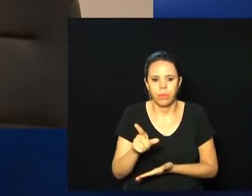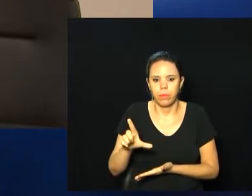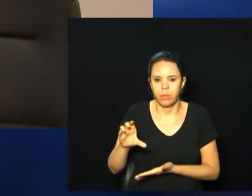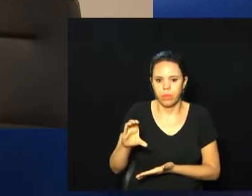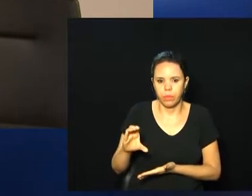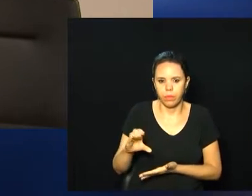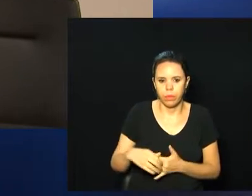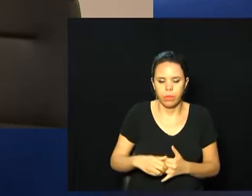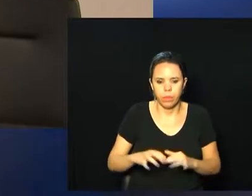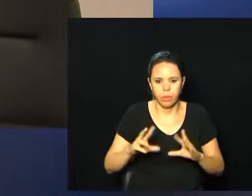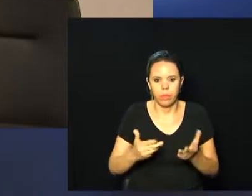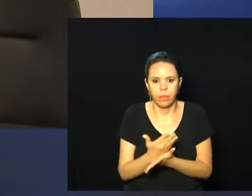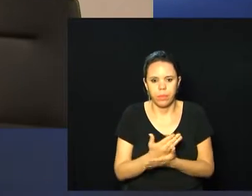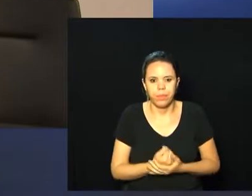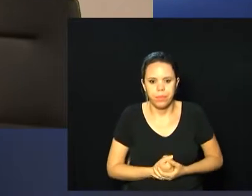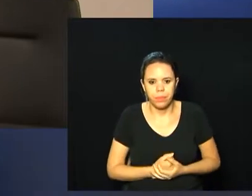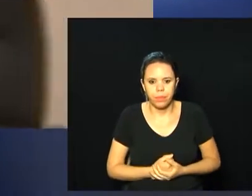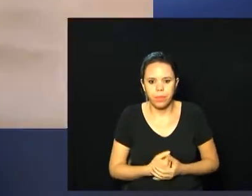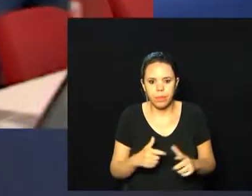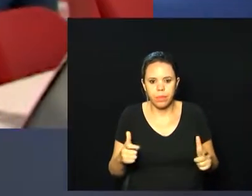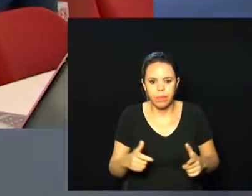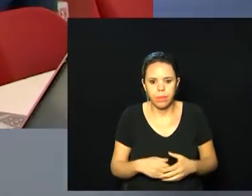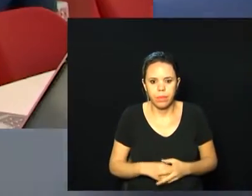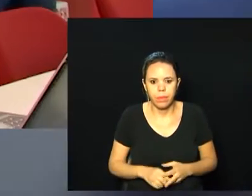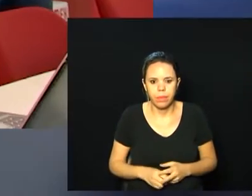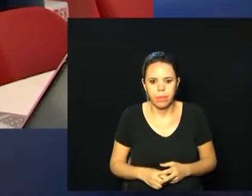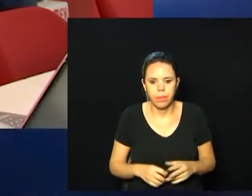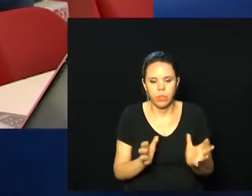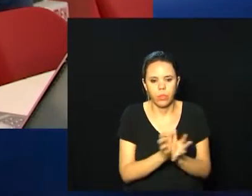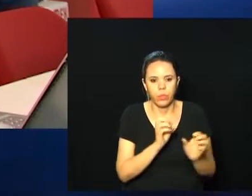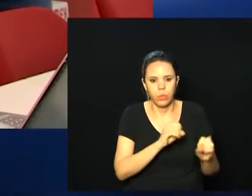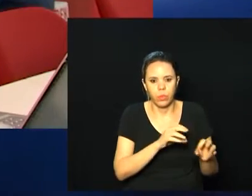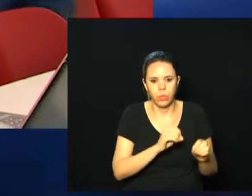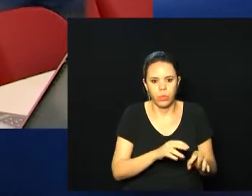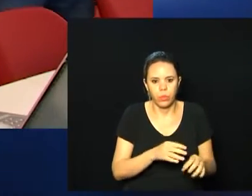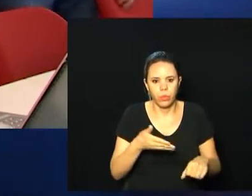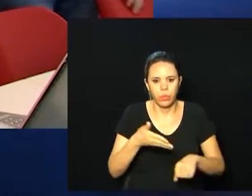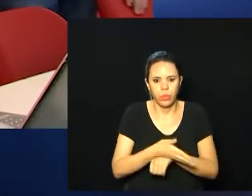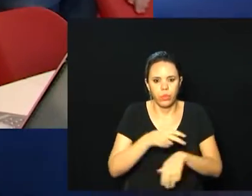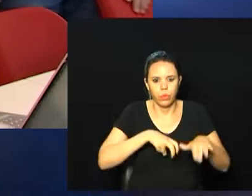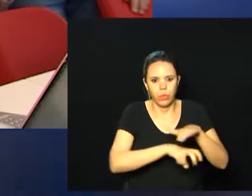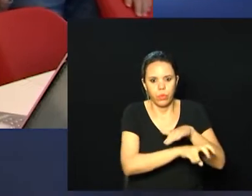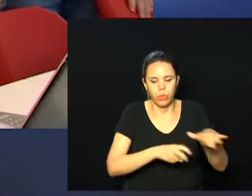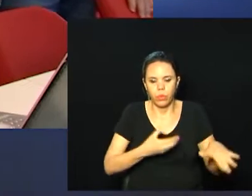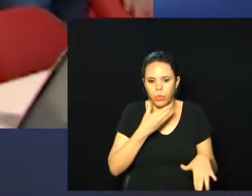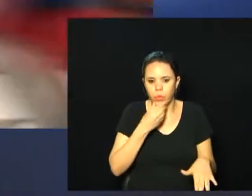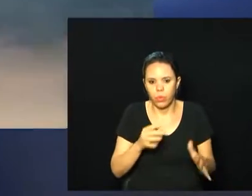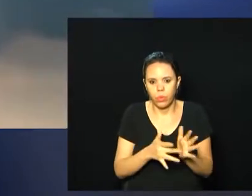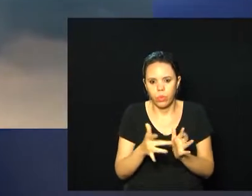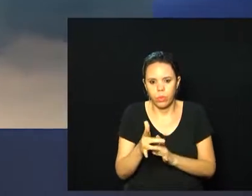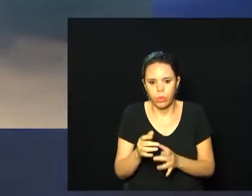PLC, todos aprovados por maioria dessa tarde. Comissão de Educação visita a creche Menino Jesus de